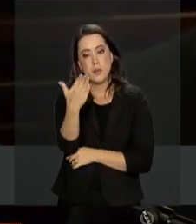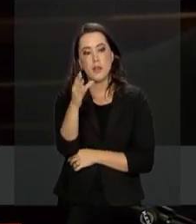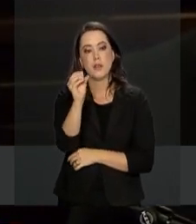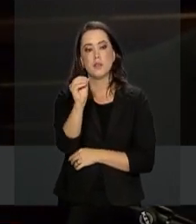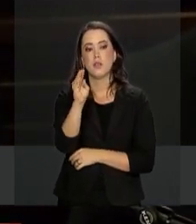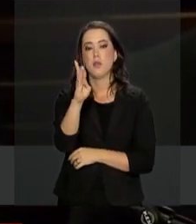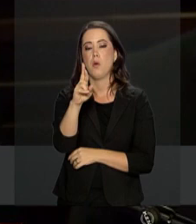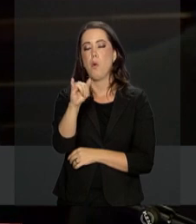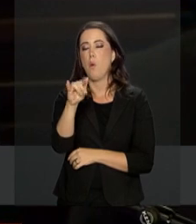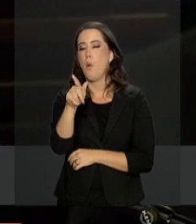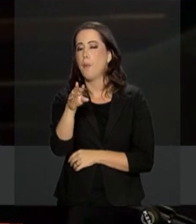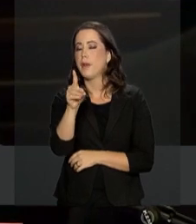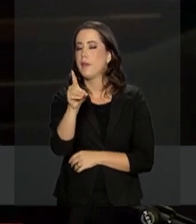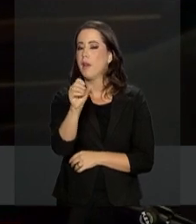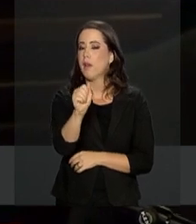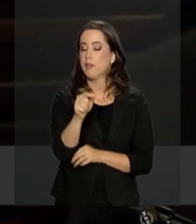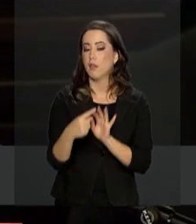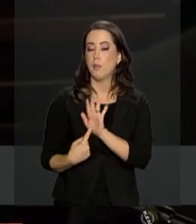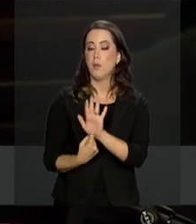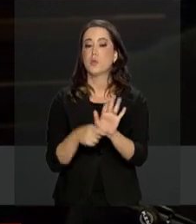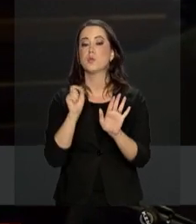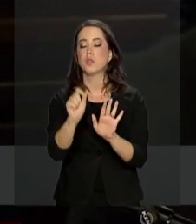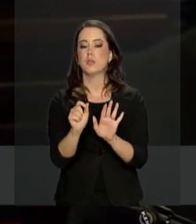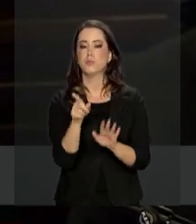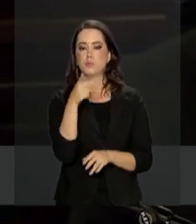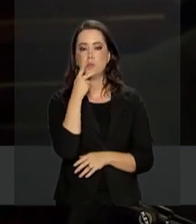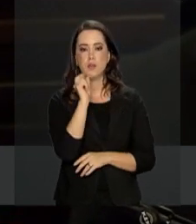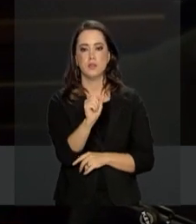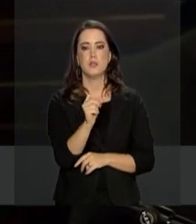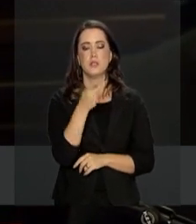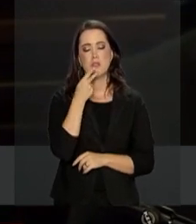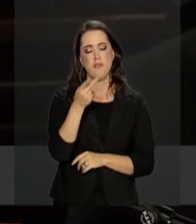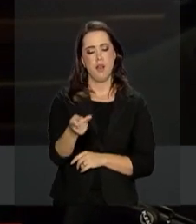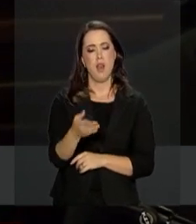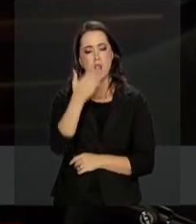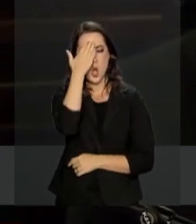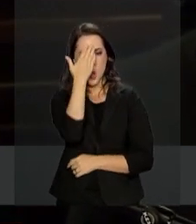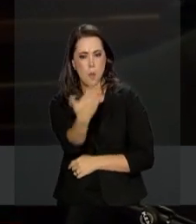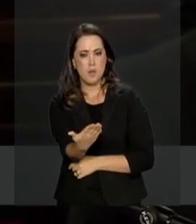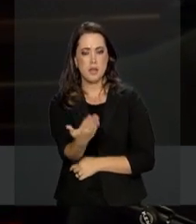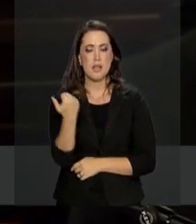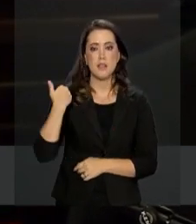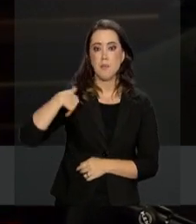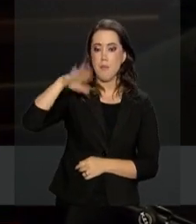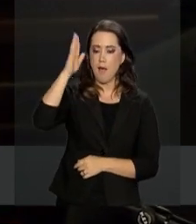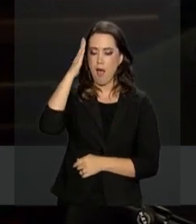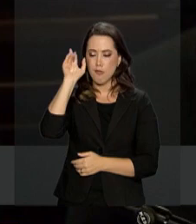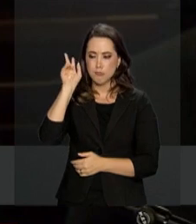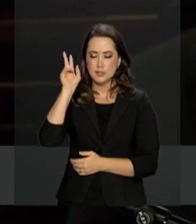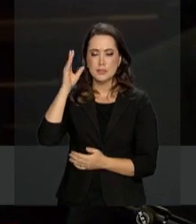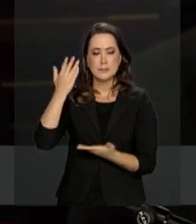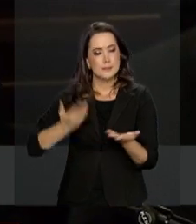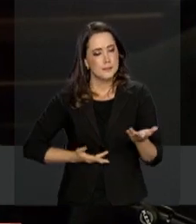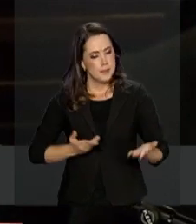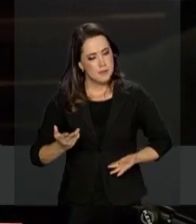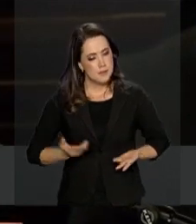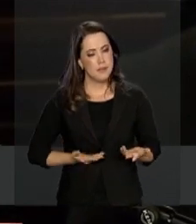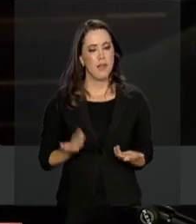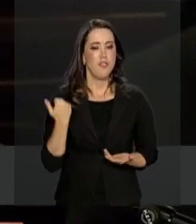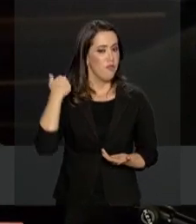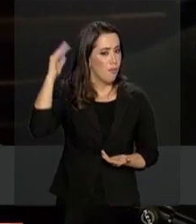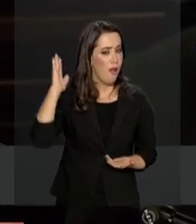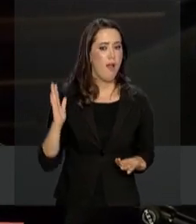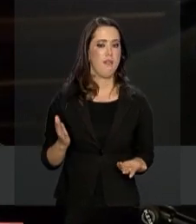vocábulo é exatamente aquilo que disse você quando diz muito obrigado você fica mais obrigado ainda não é a a